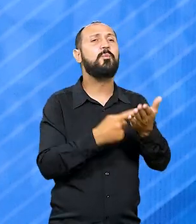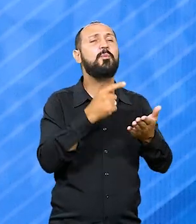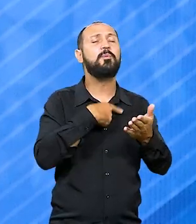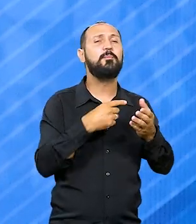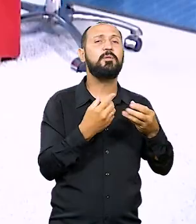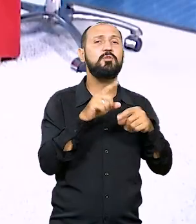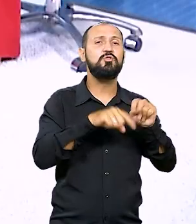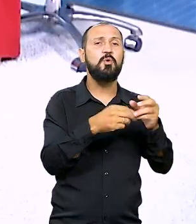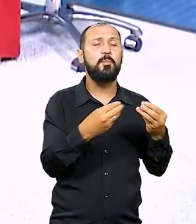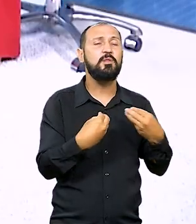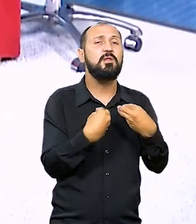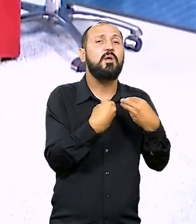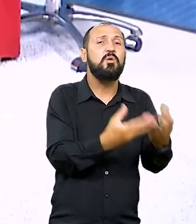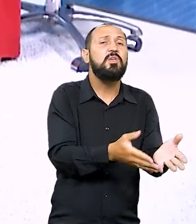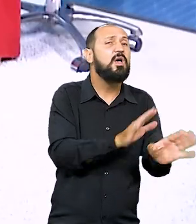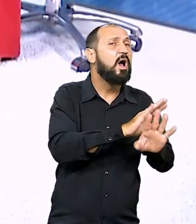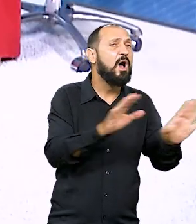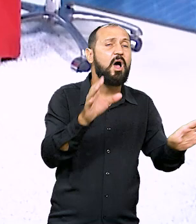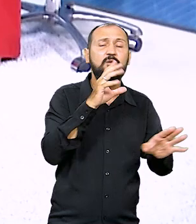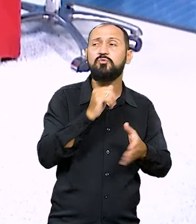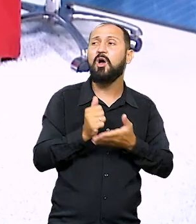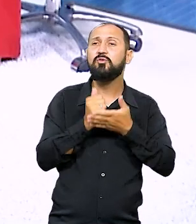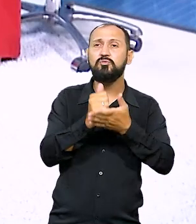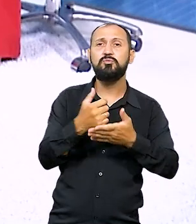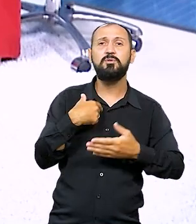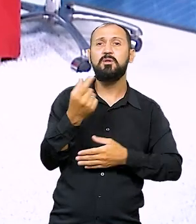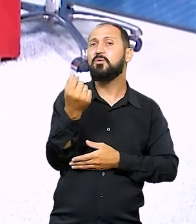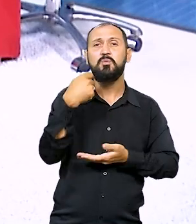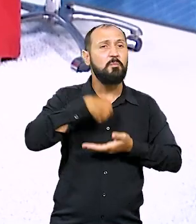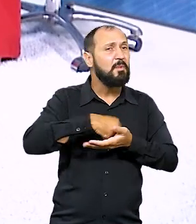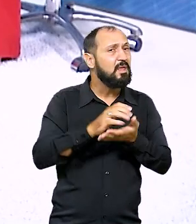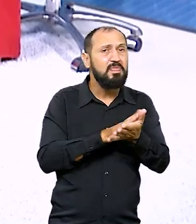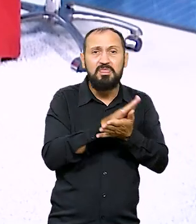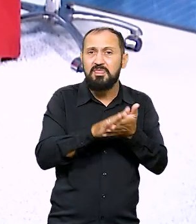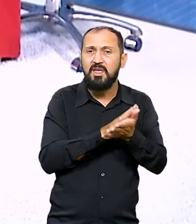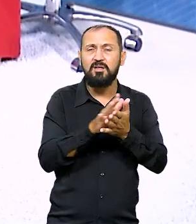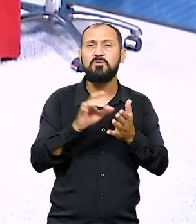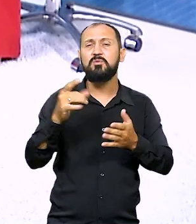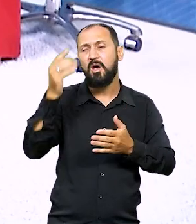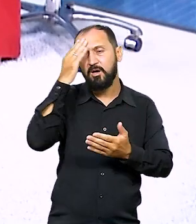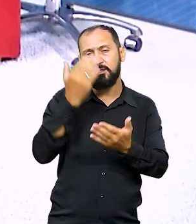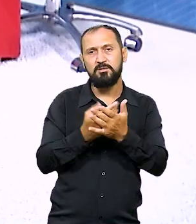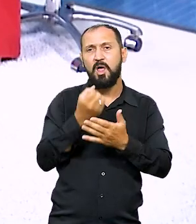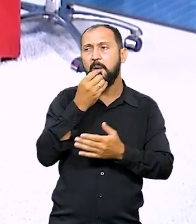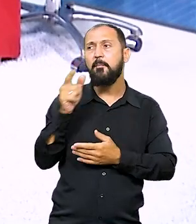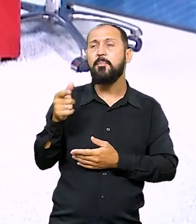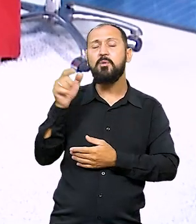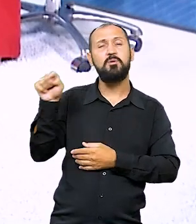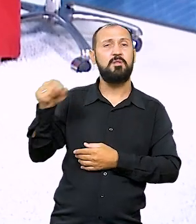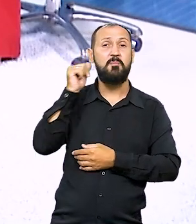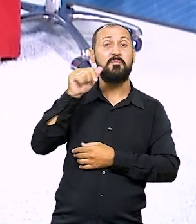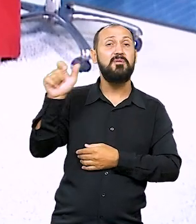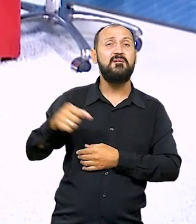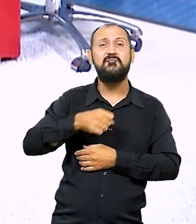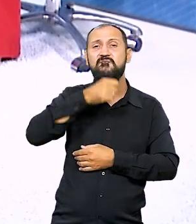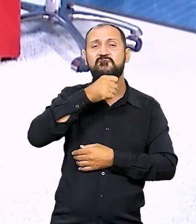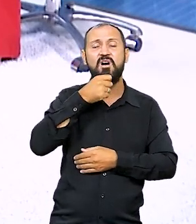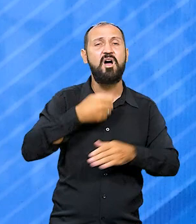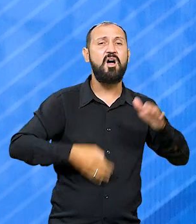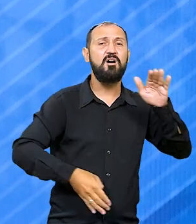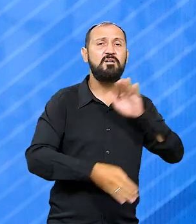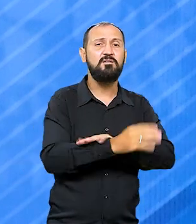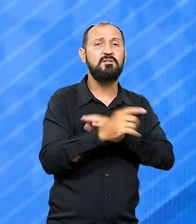tinha um compromisso para deixar o pertence ao filho dela, e eu fiz uma gentileza, não ganhei nem honorários para isso, acreditando na boa-fé daquela